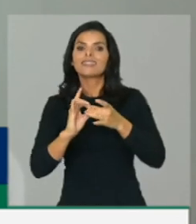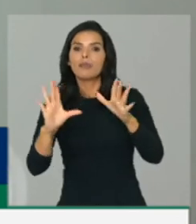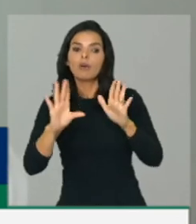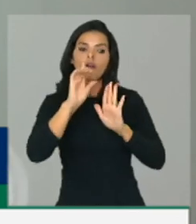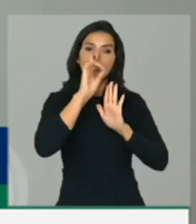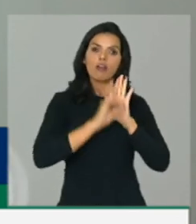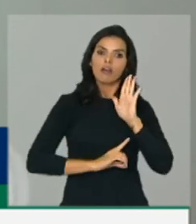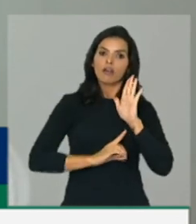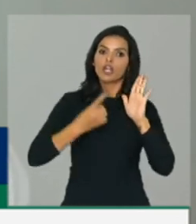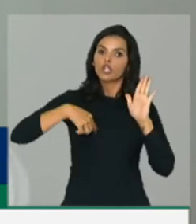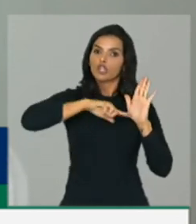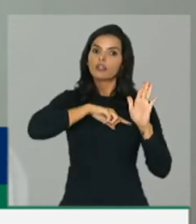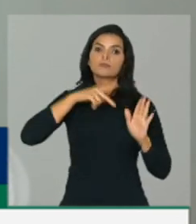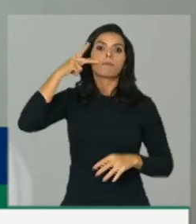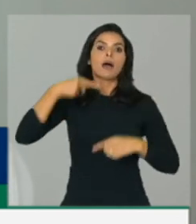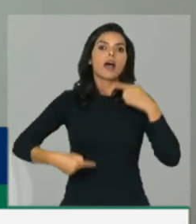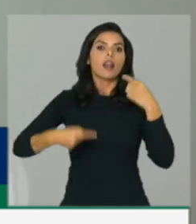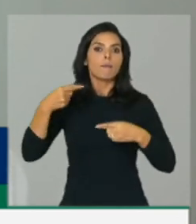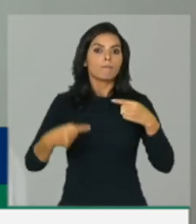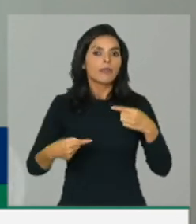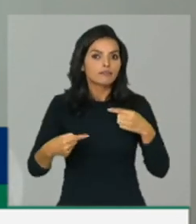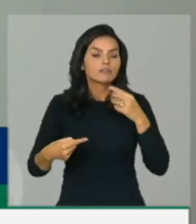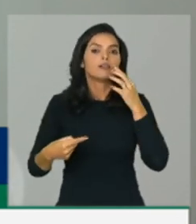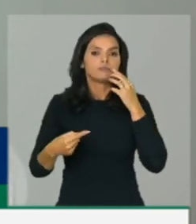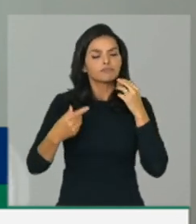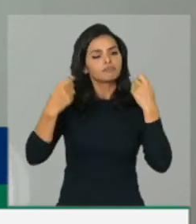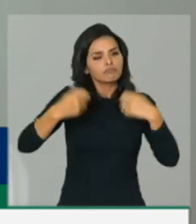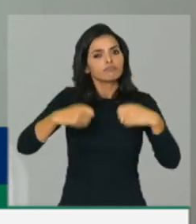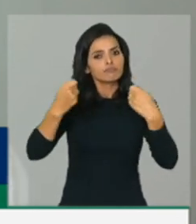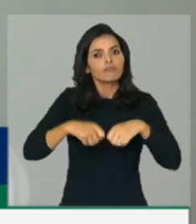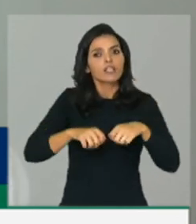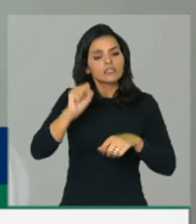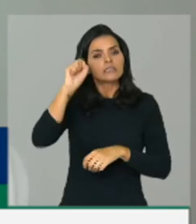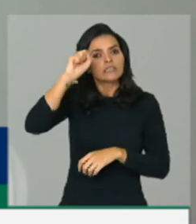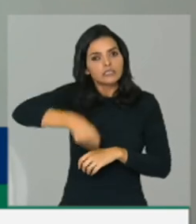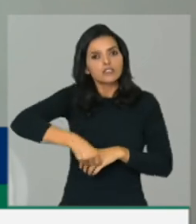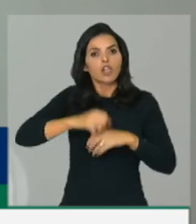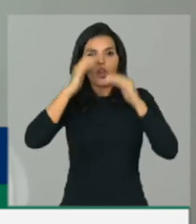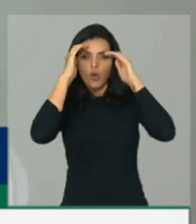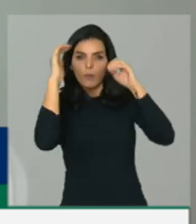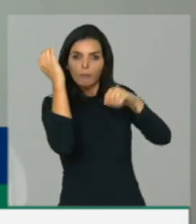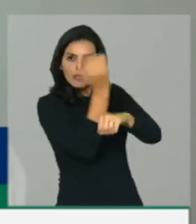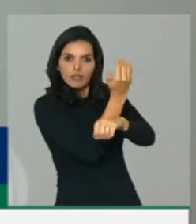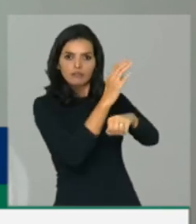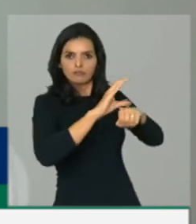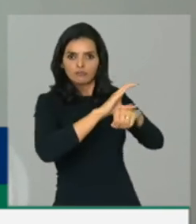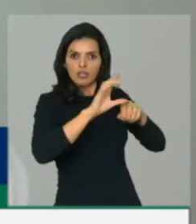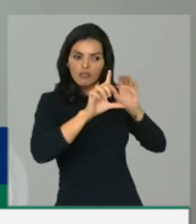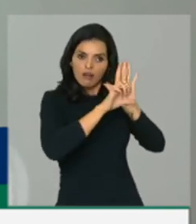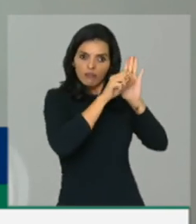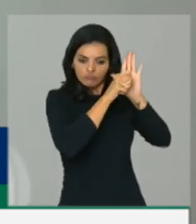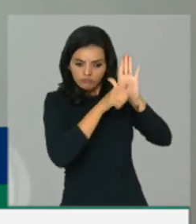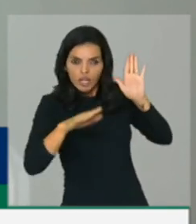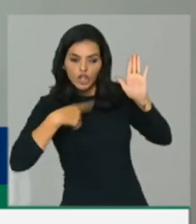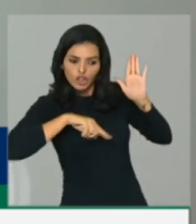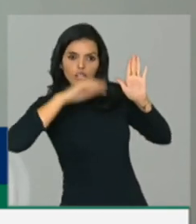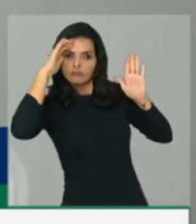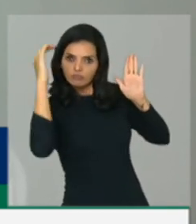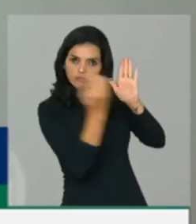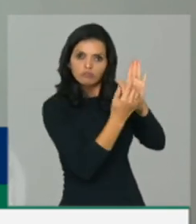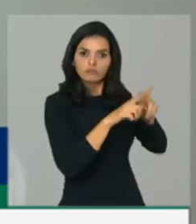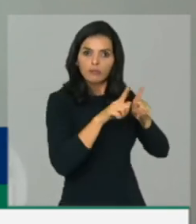direito, nós, parlamentares, senhor presidente, devemos se submeter, sim, à Constituição e às leis vigentes. E é para isso que